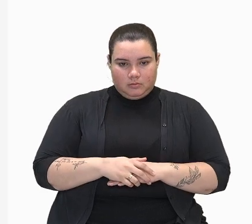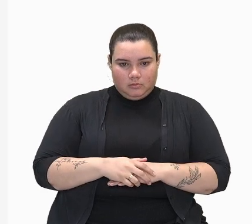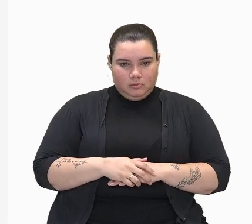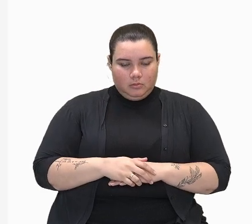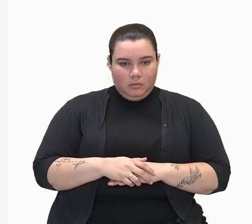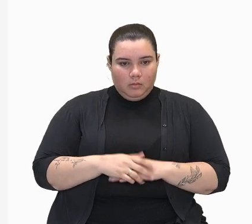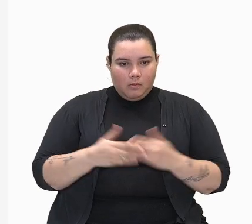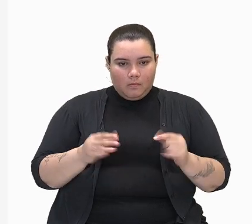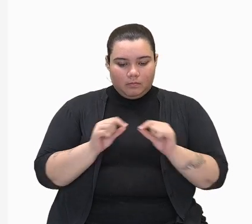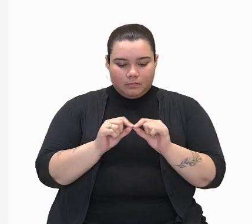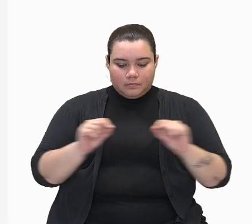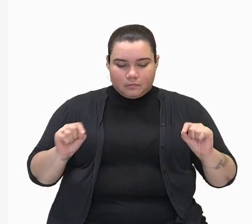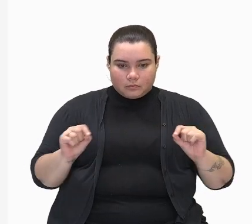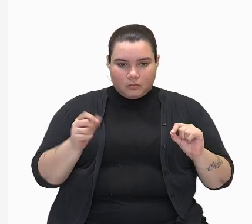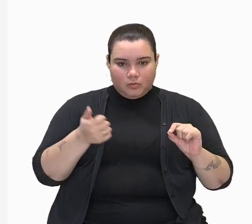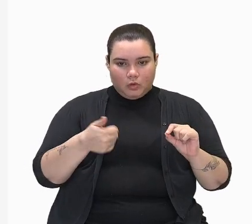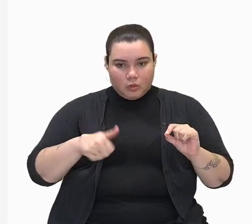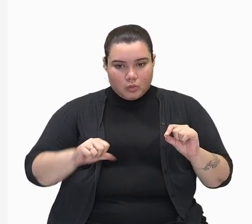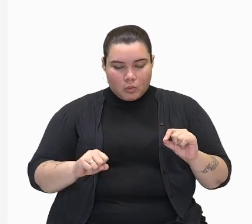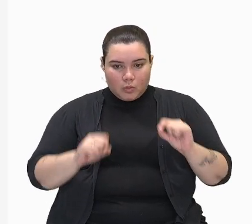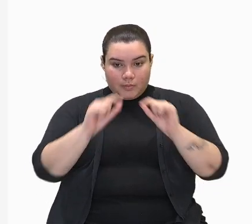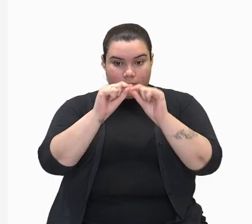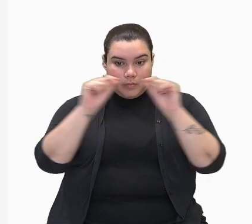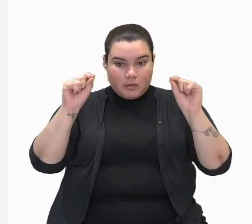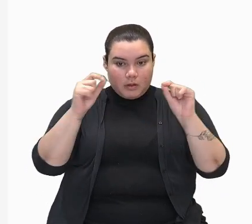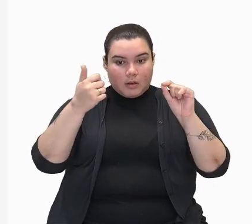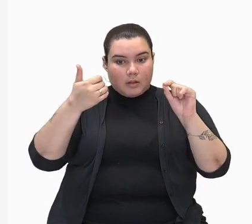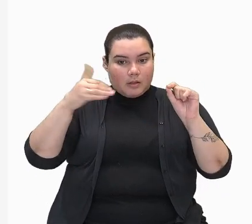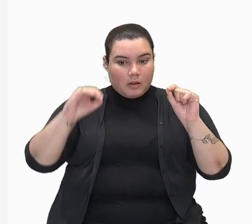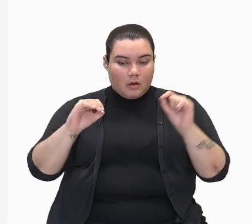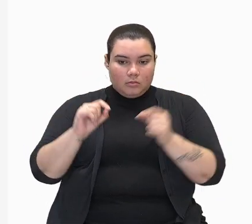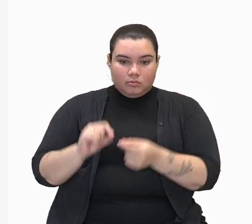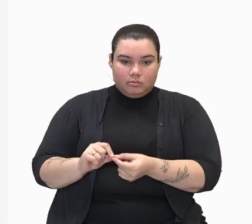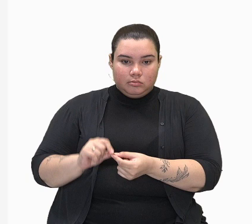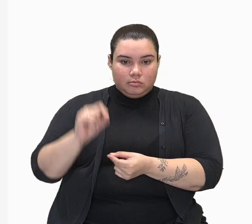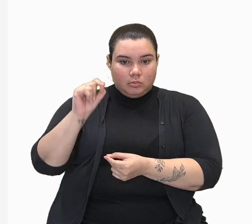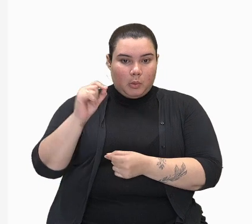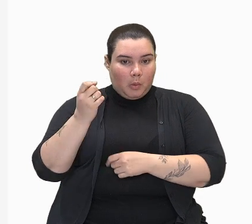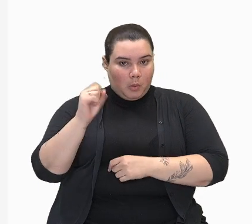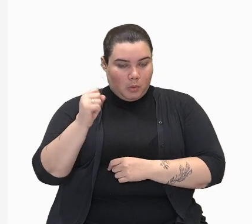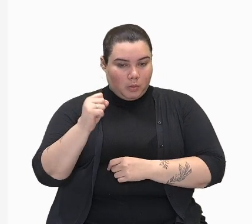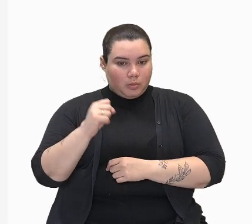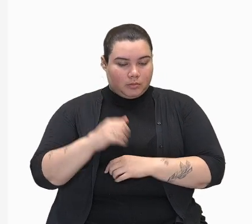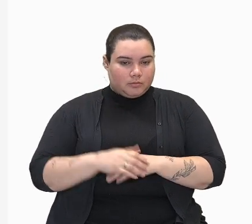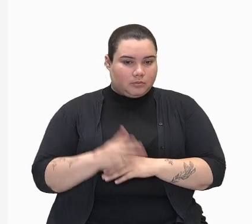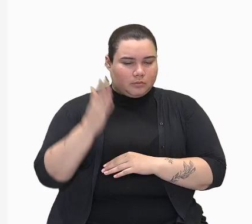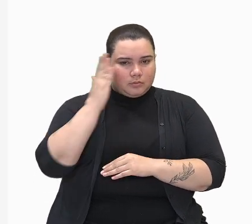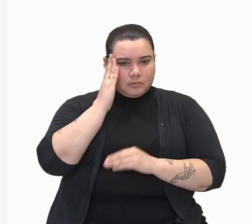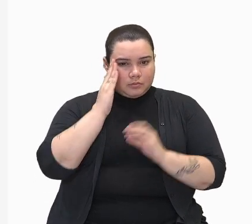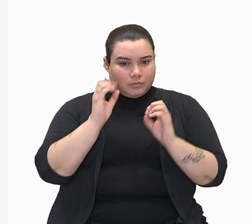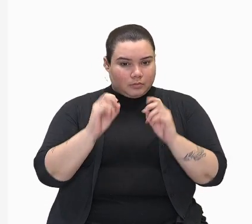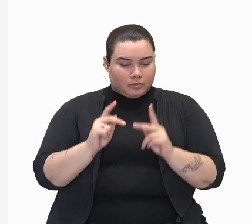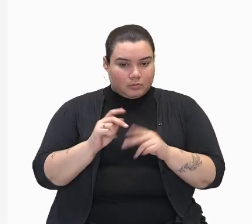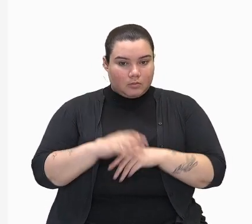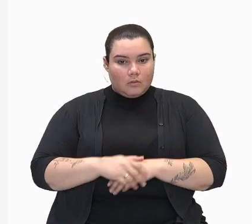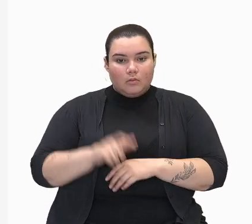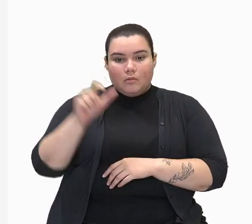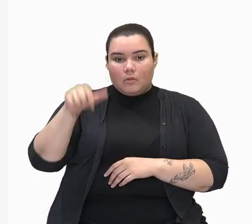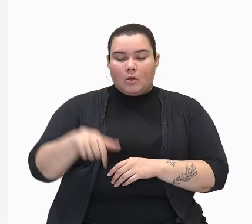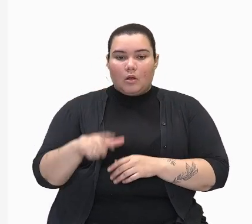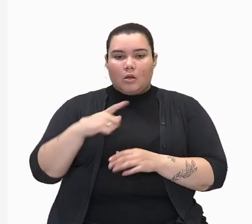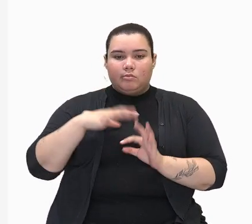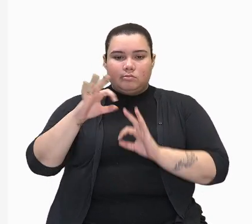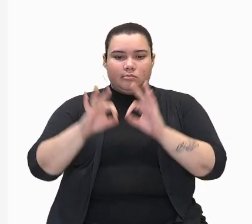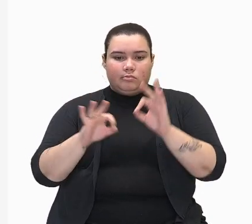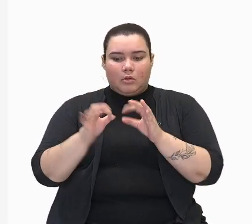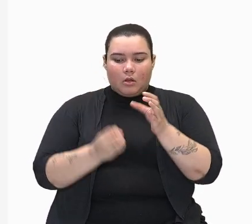Sabendo disso, né? Dentre essas características aí do nosso trapézio, o Luiz planeja construir